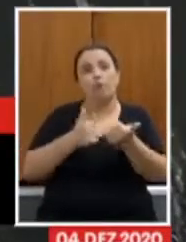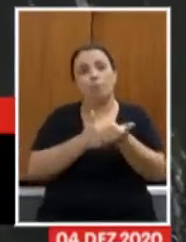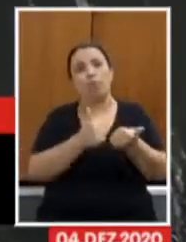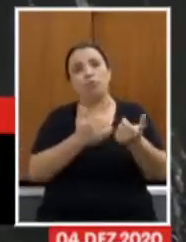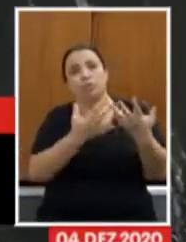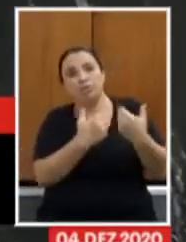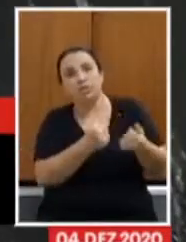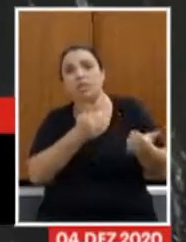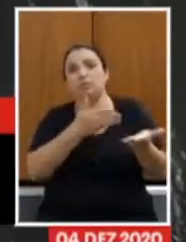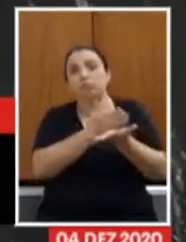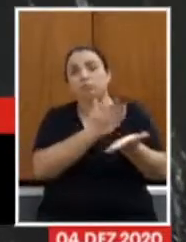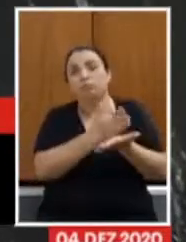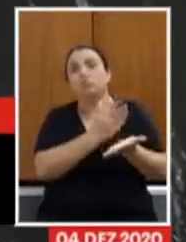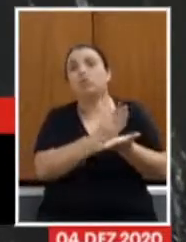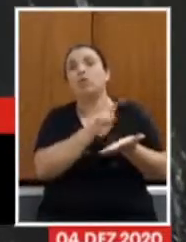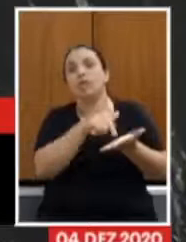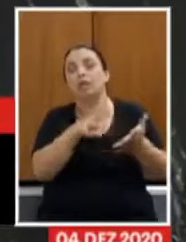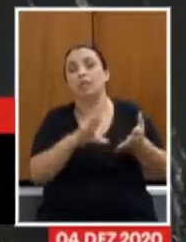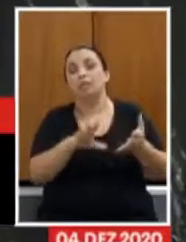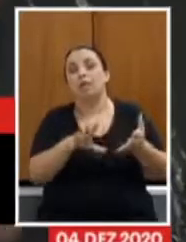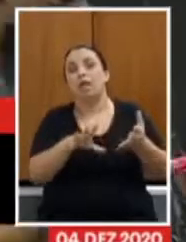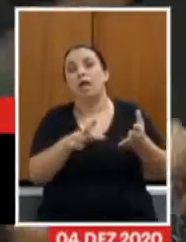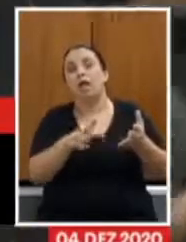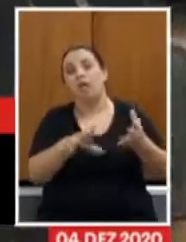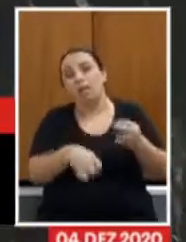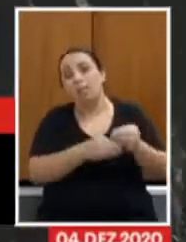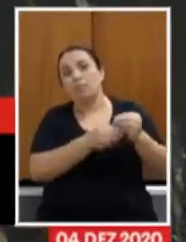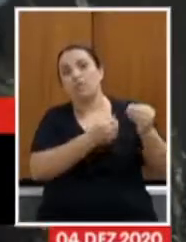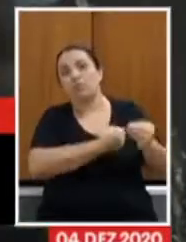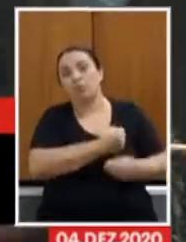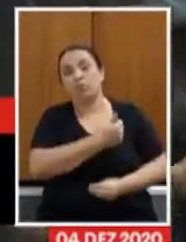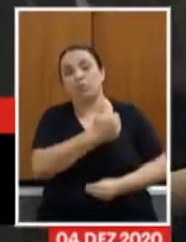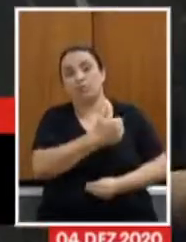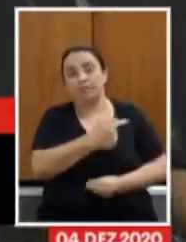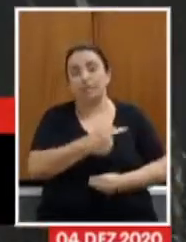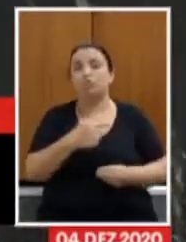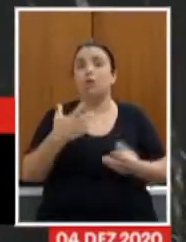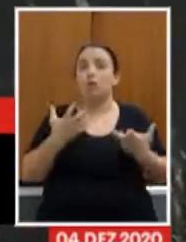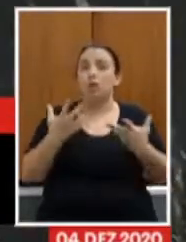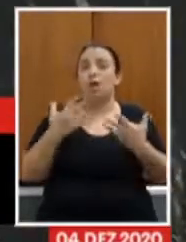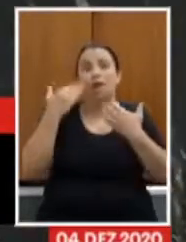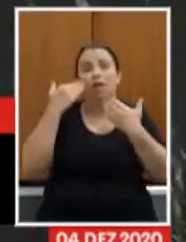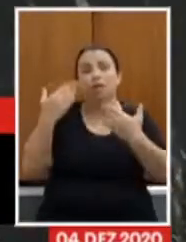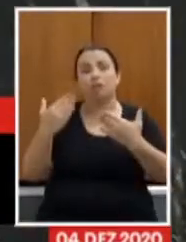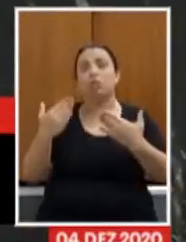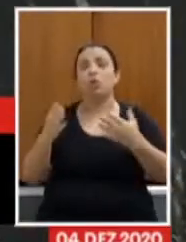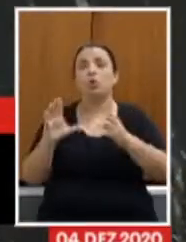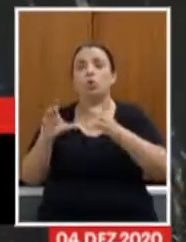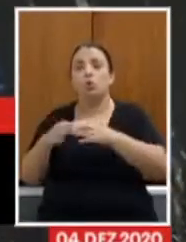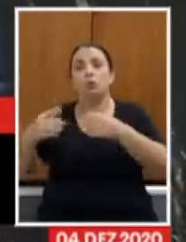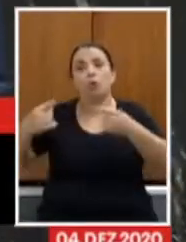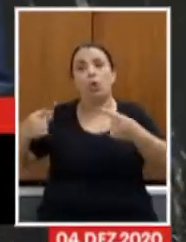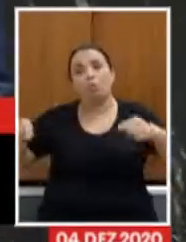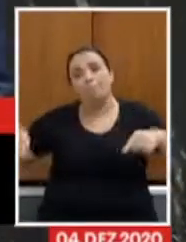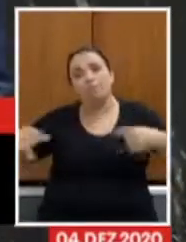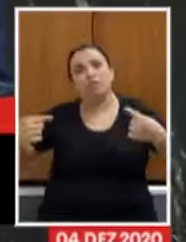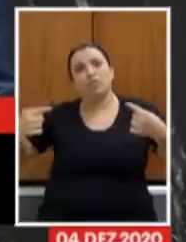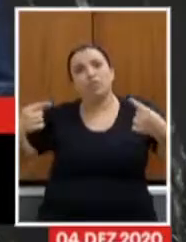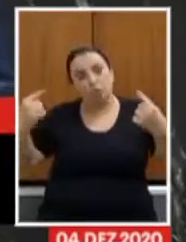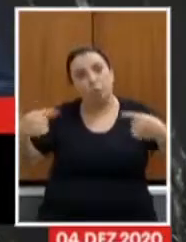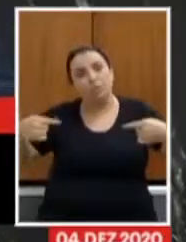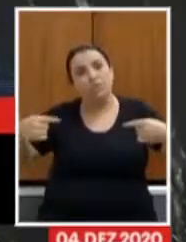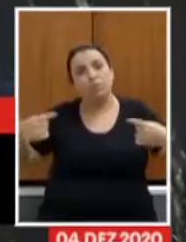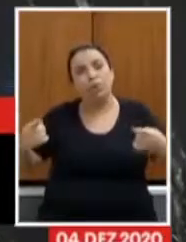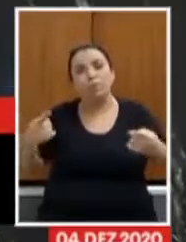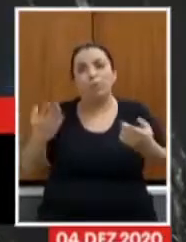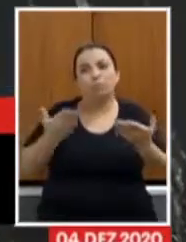emenda. Eu quero agradecer ao bloco de oposição pelo diálogo, pela conversa, né, e